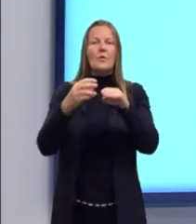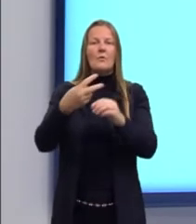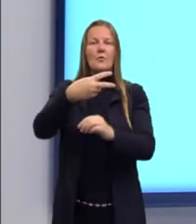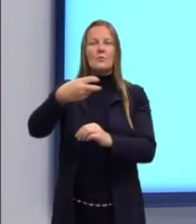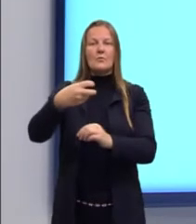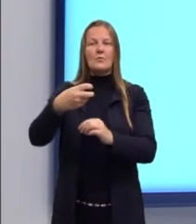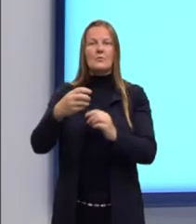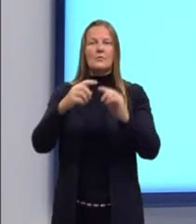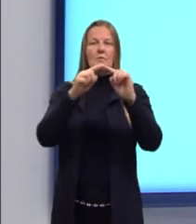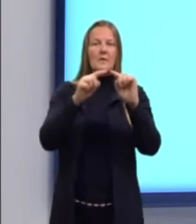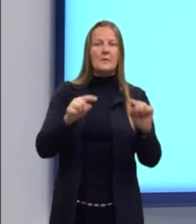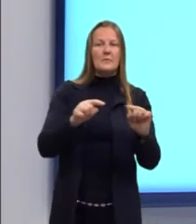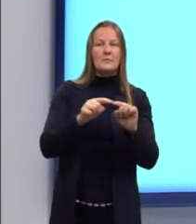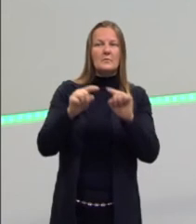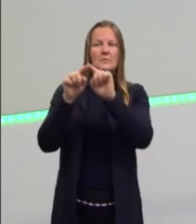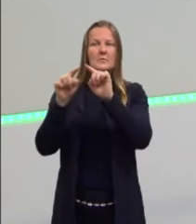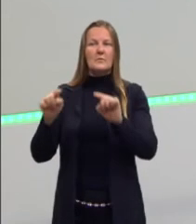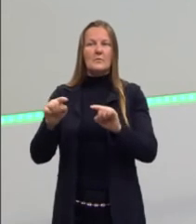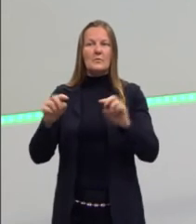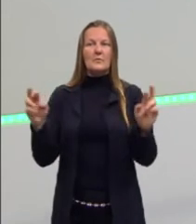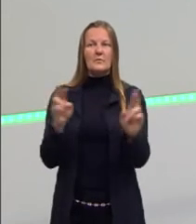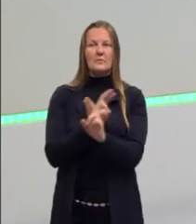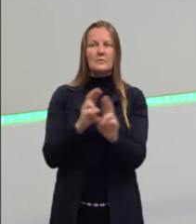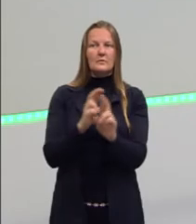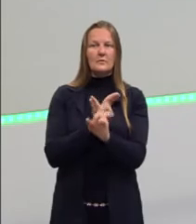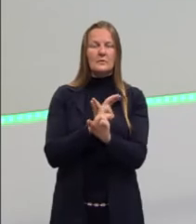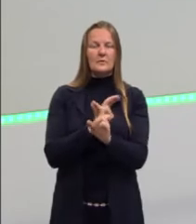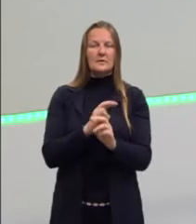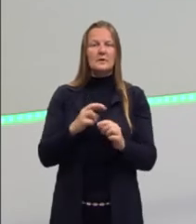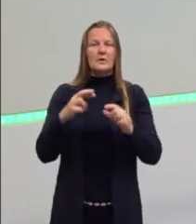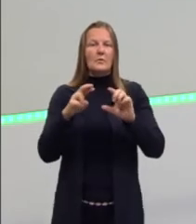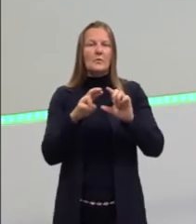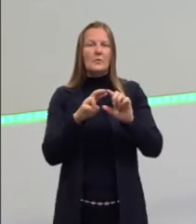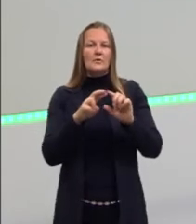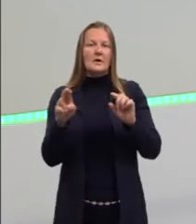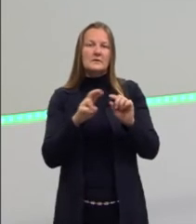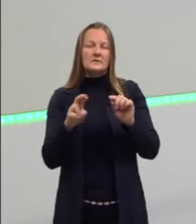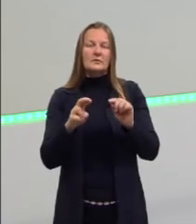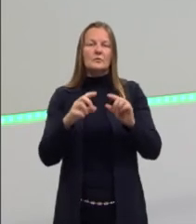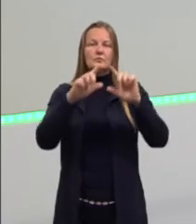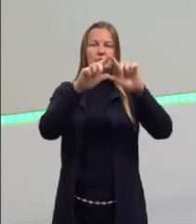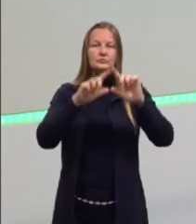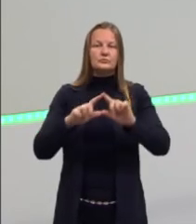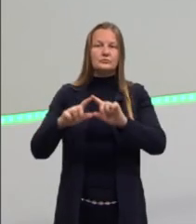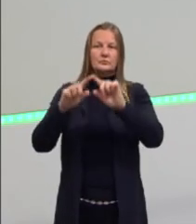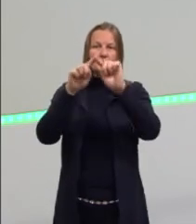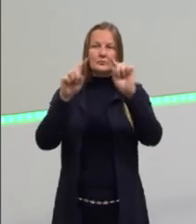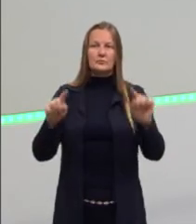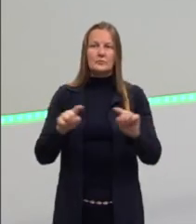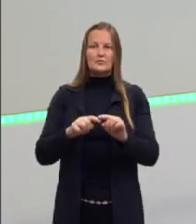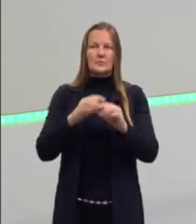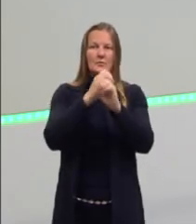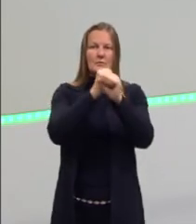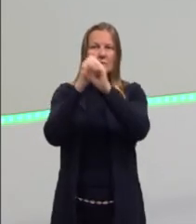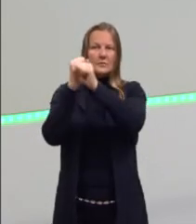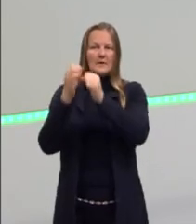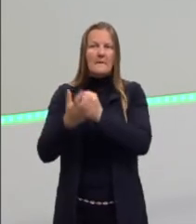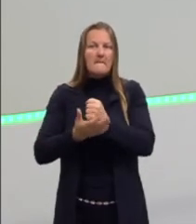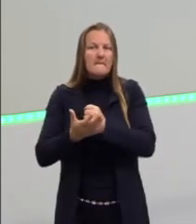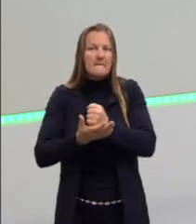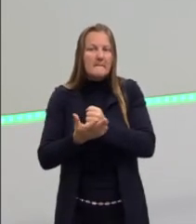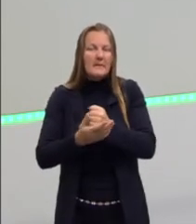das quais é possível relacionar as razões trigonométricas básicas são aquelas que nós Já estudamos